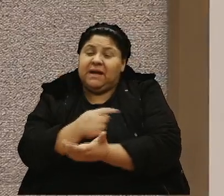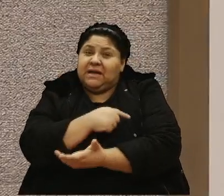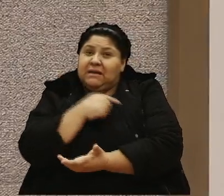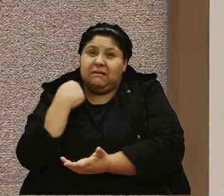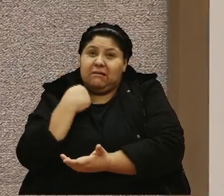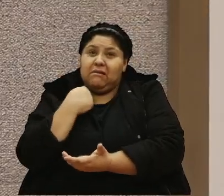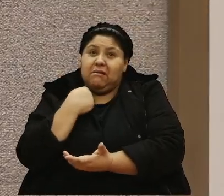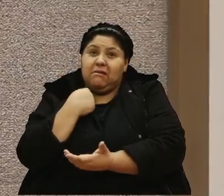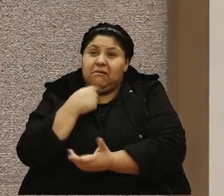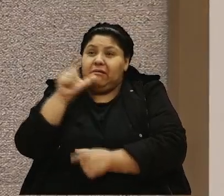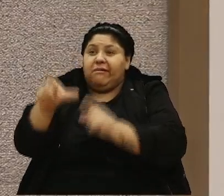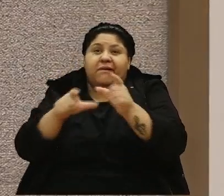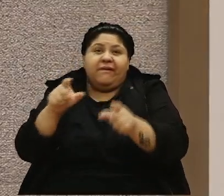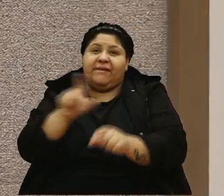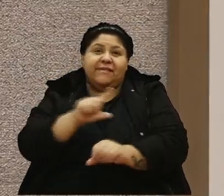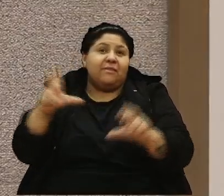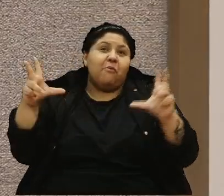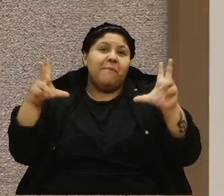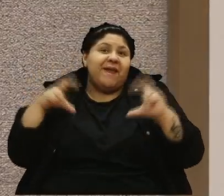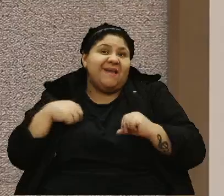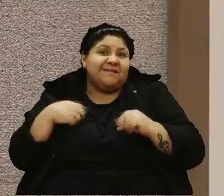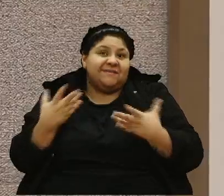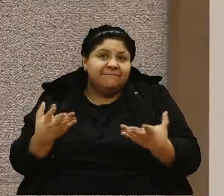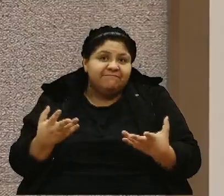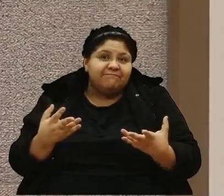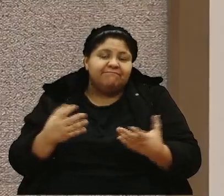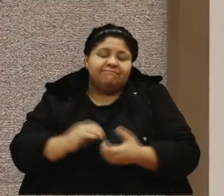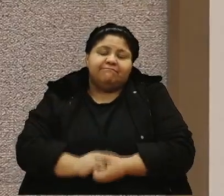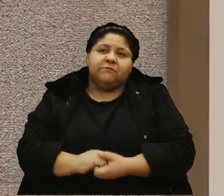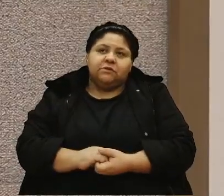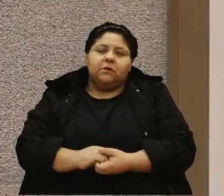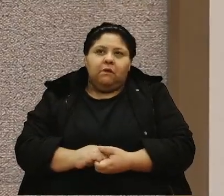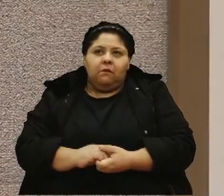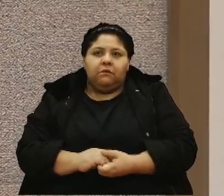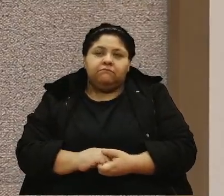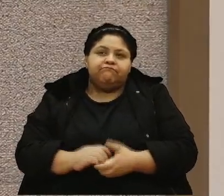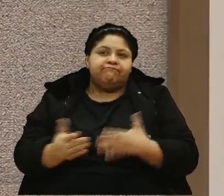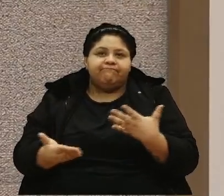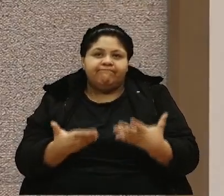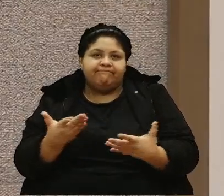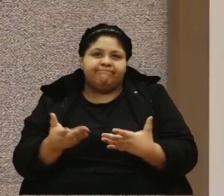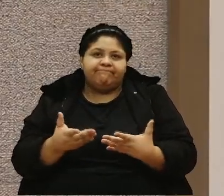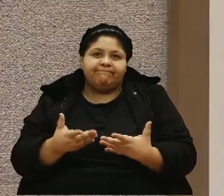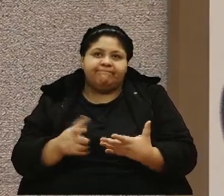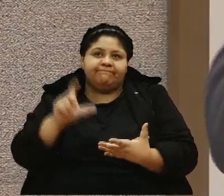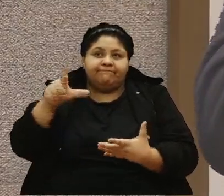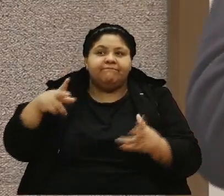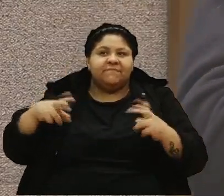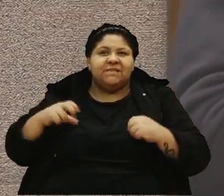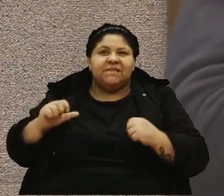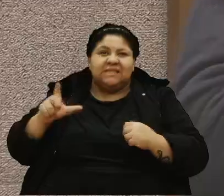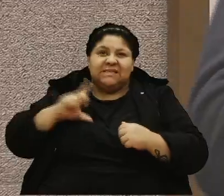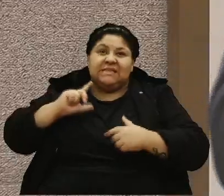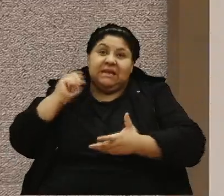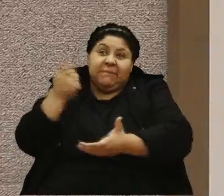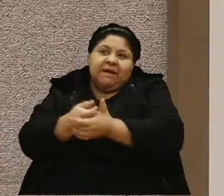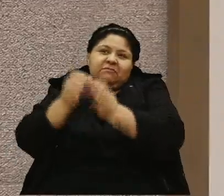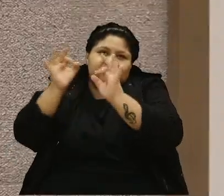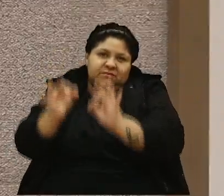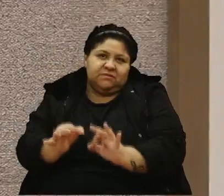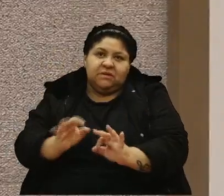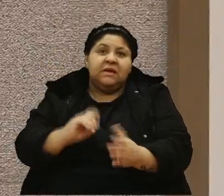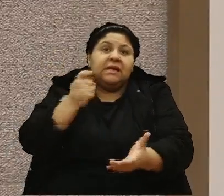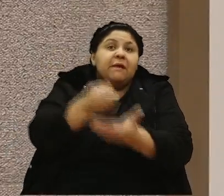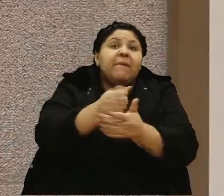tanta gente, né, que não merece, né? Então, quem sabe, para quem merece, a gente tem que pagar alguma coisa. E quem paga